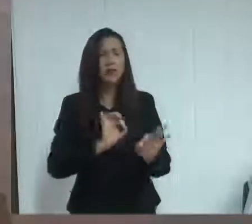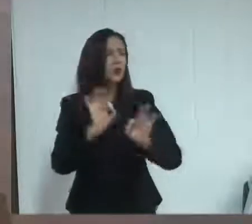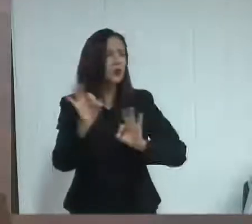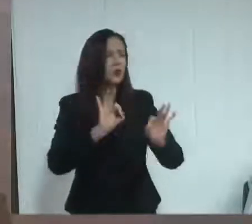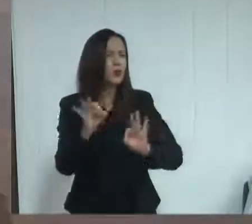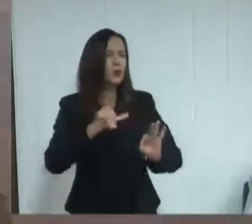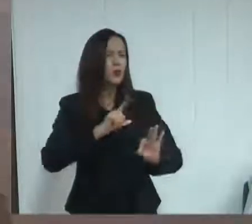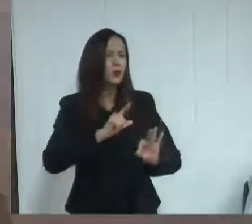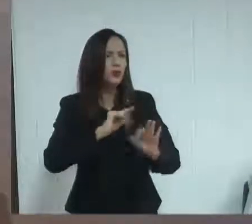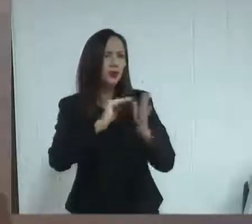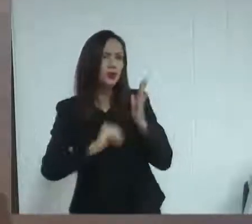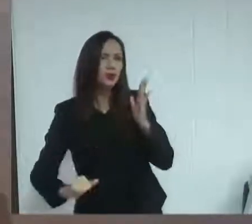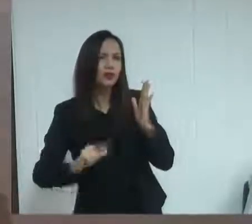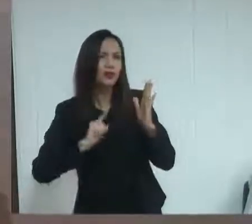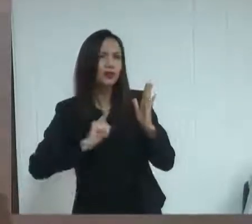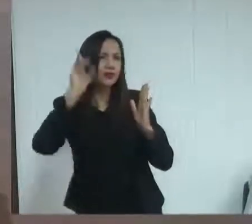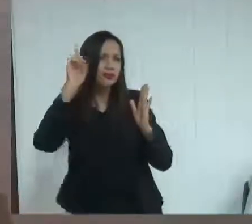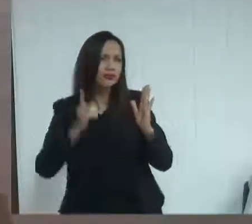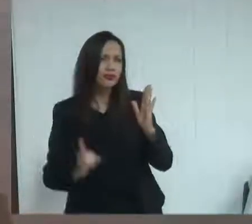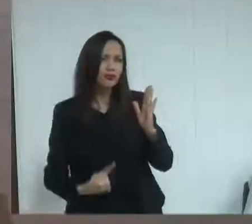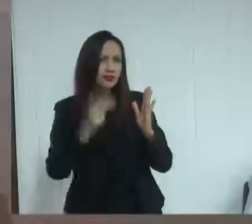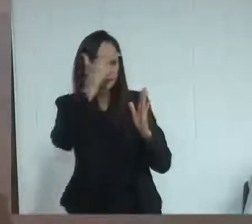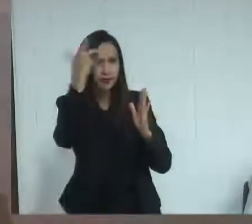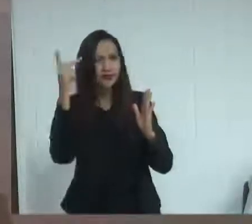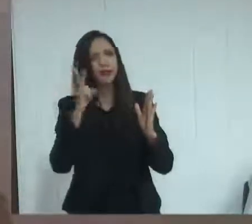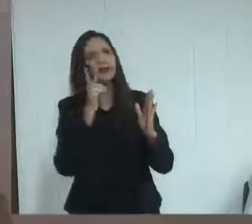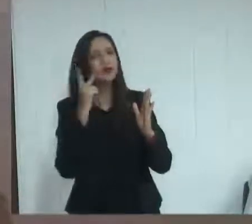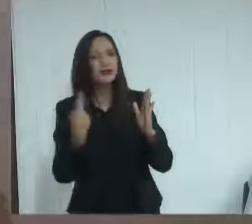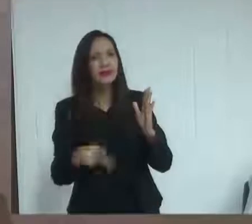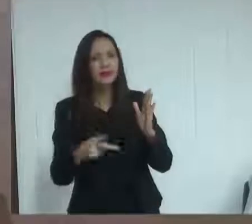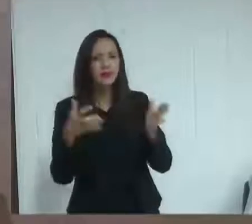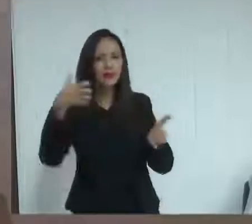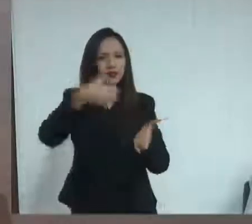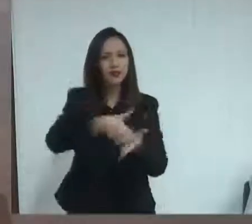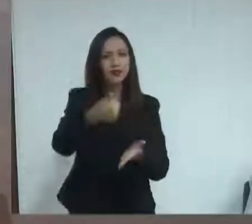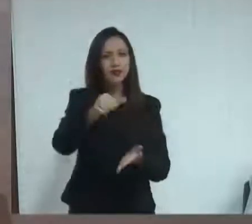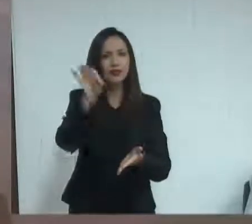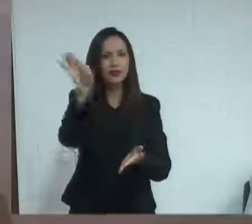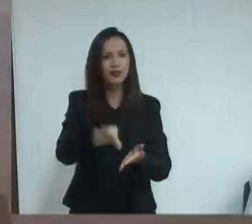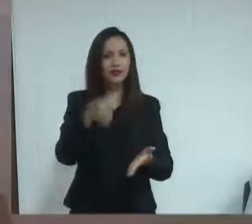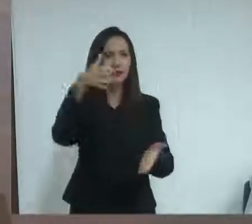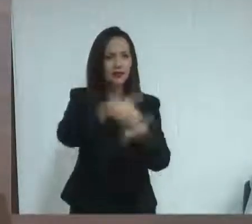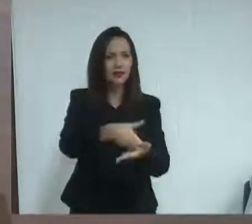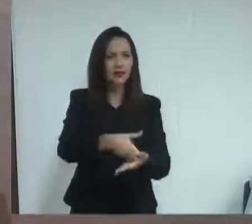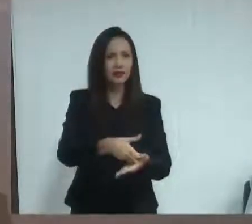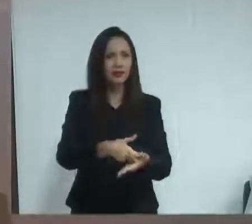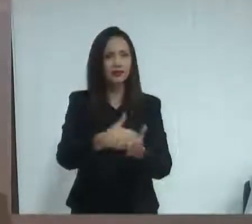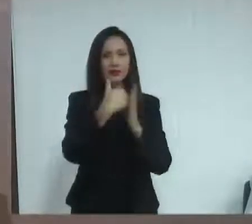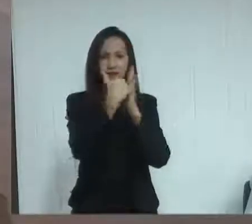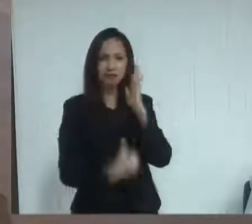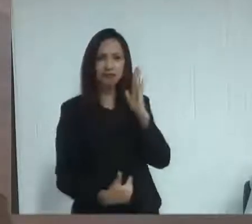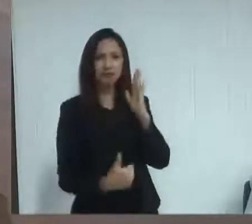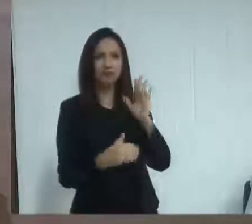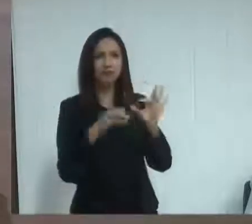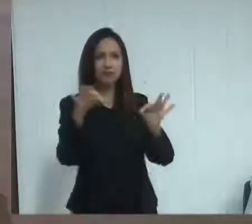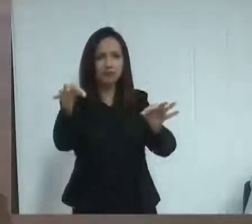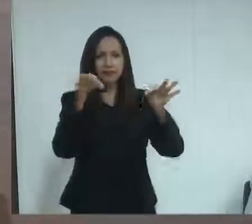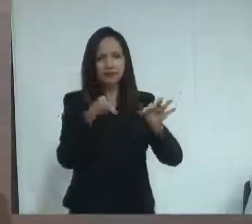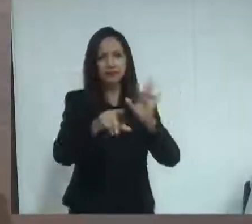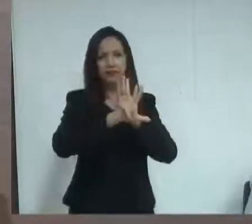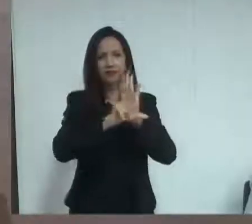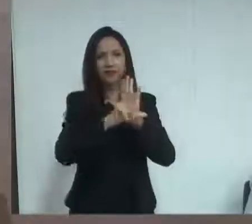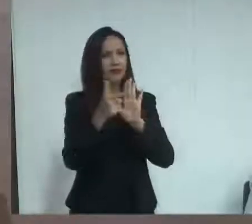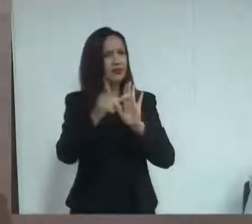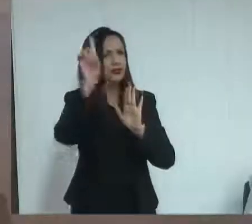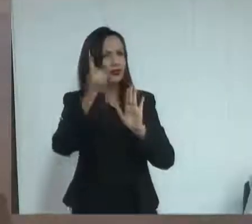Você tira o direito do cidadão, se ele quiser pagar à vista, com 10% de desconto. Que cai a lei. Nem o direito